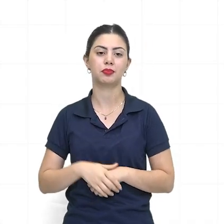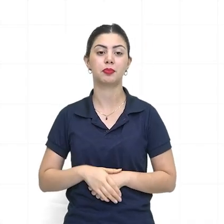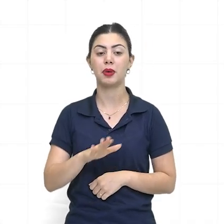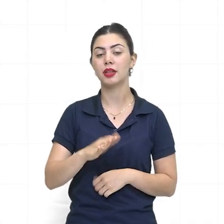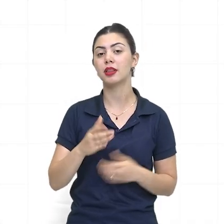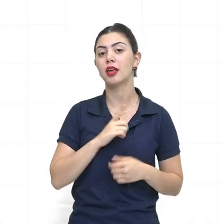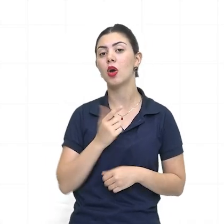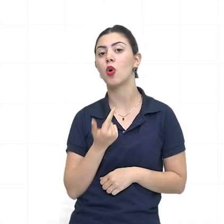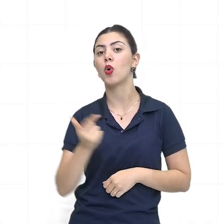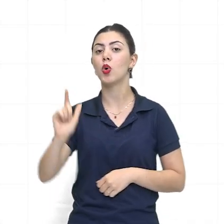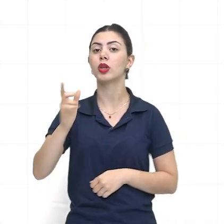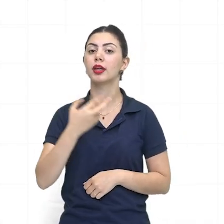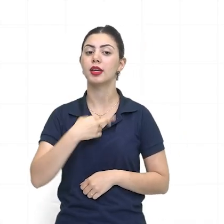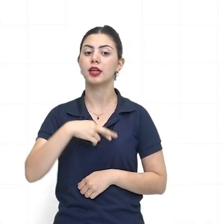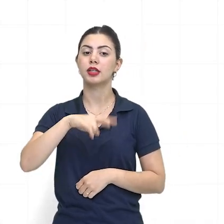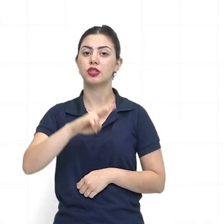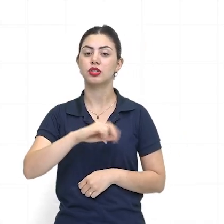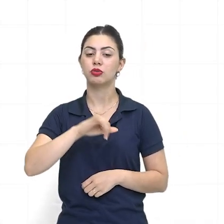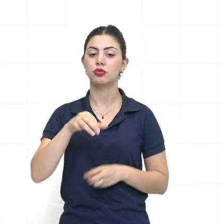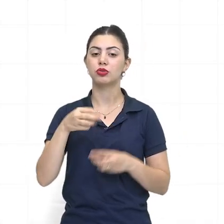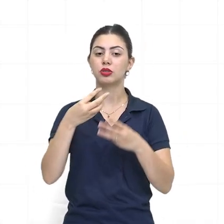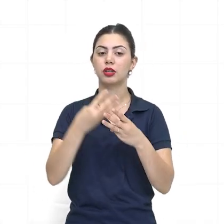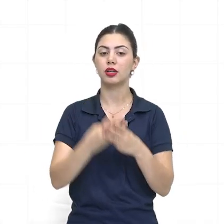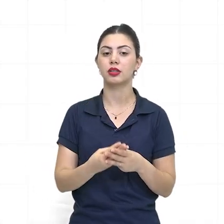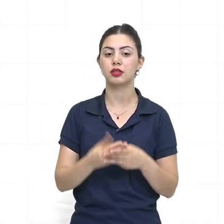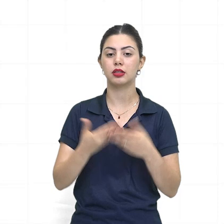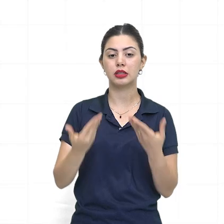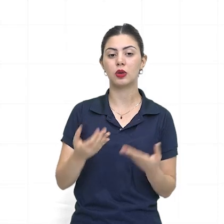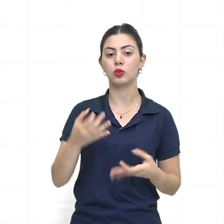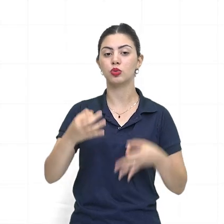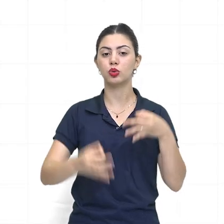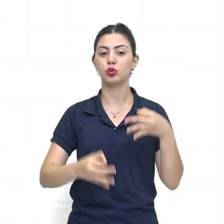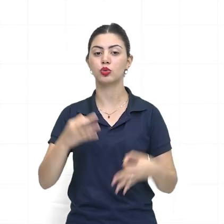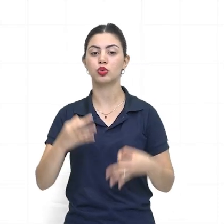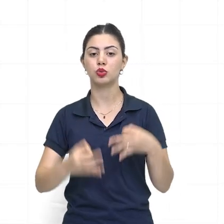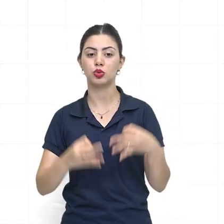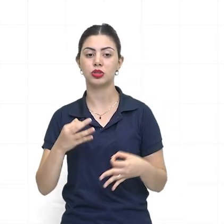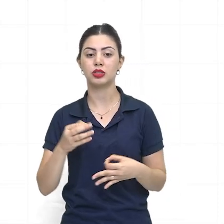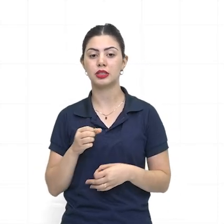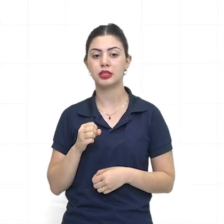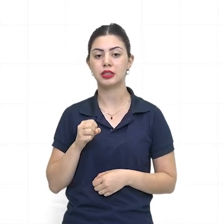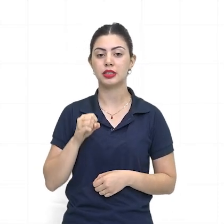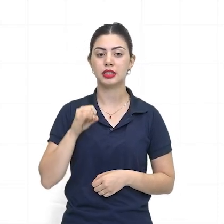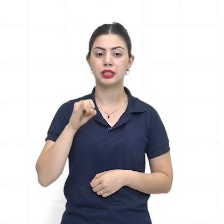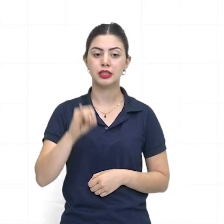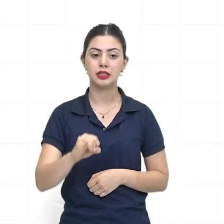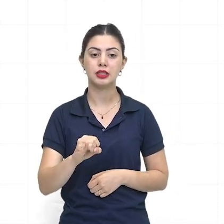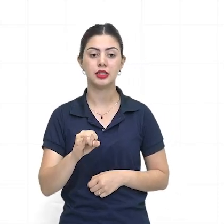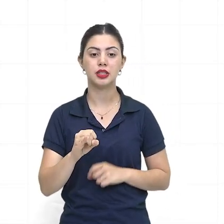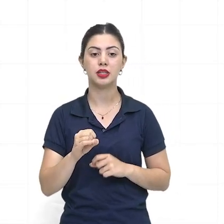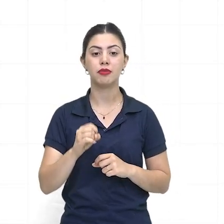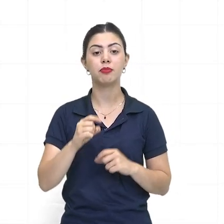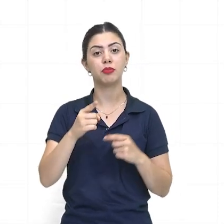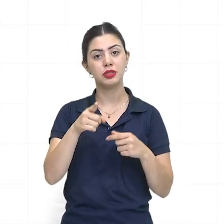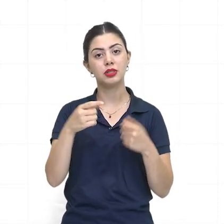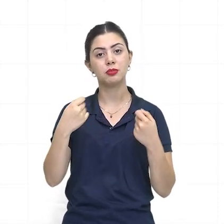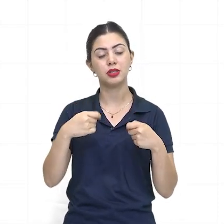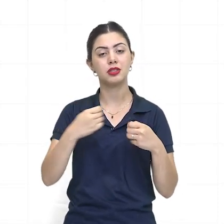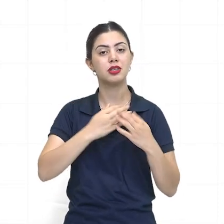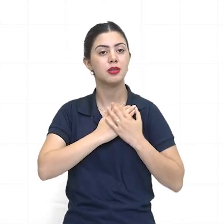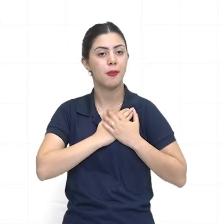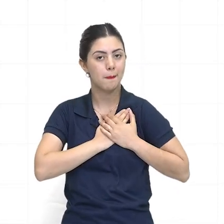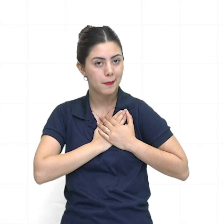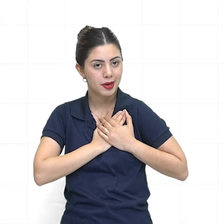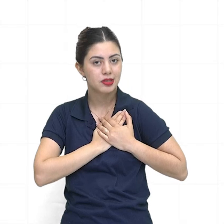No judaísmo, não pode haver justiça verdadeira se esta não vier acompanhada de